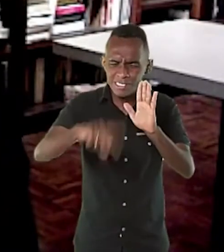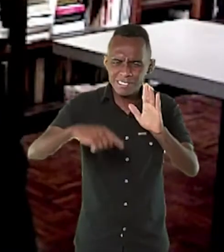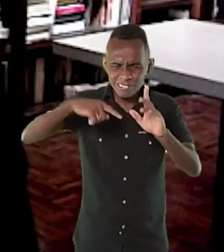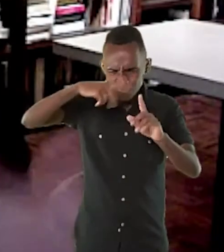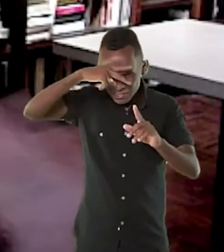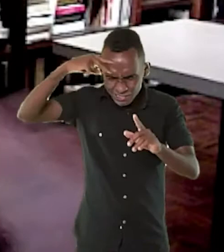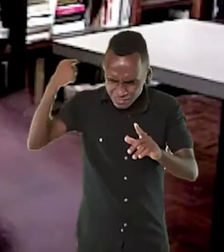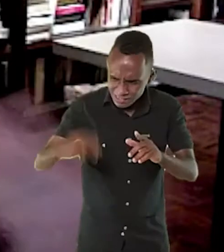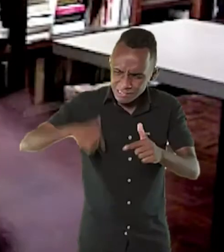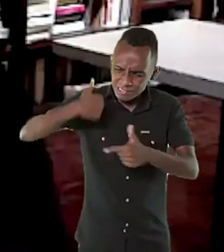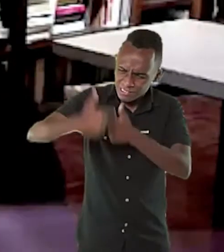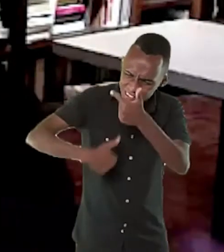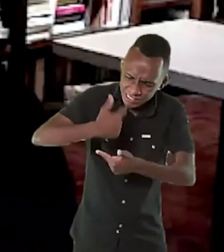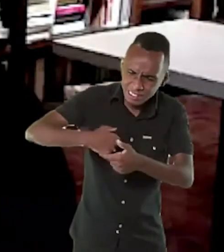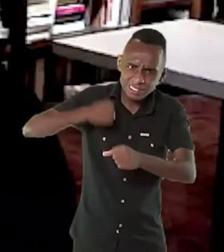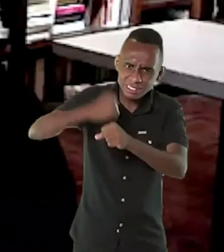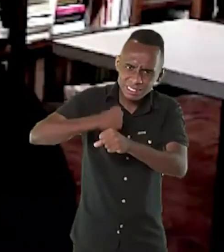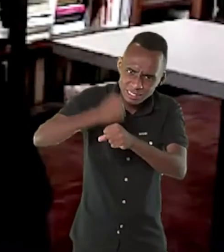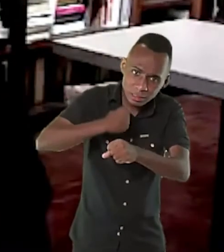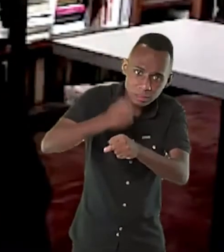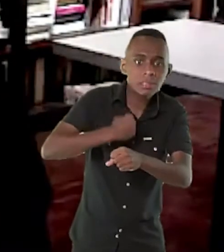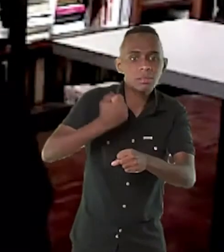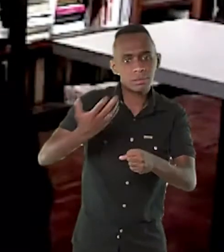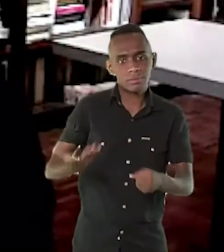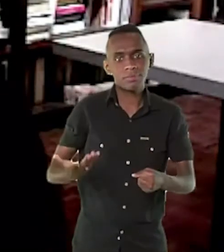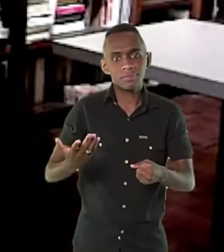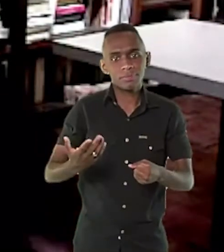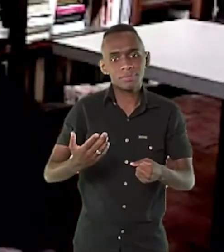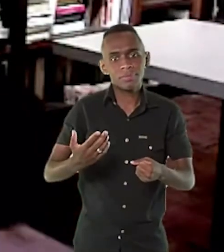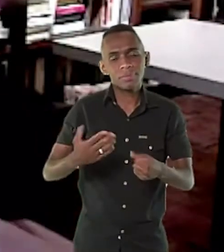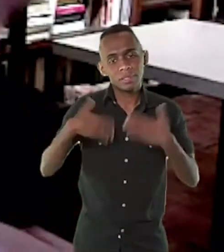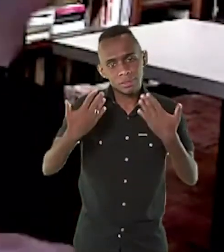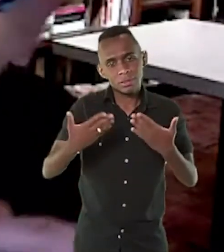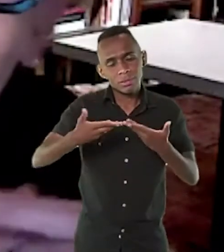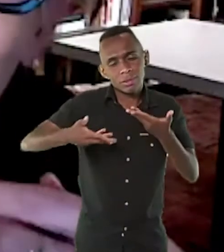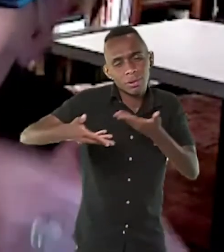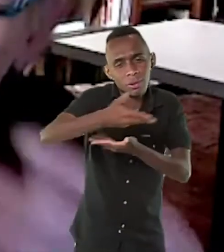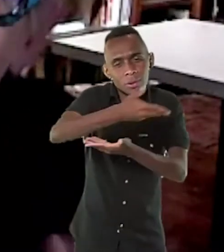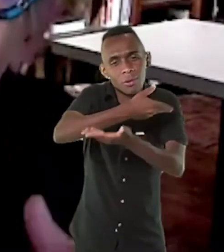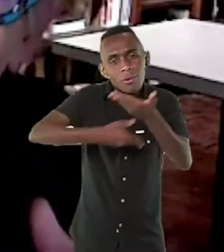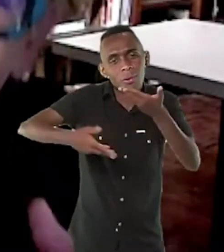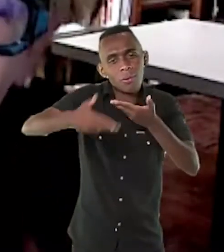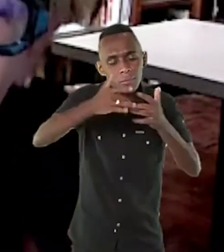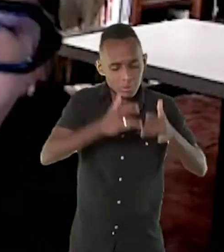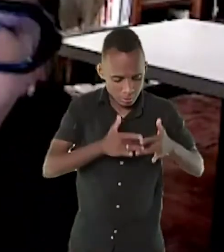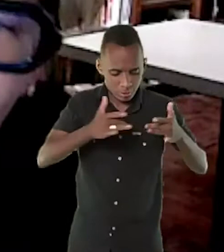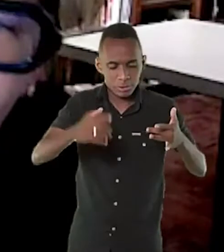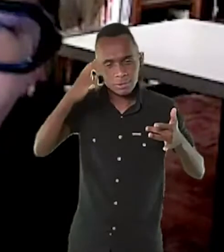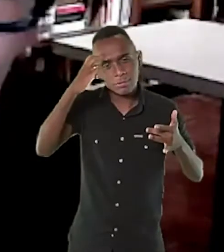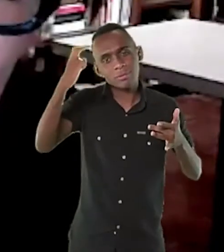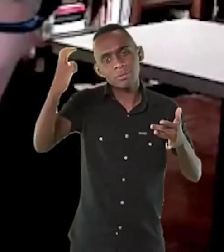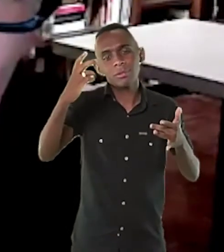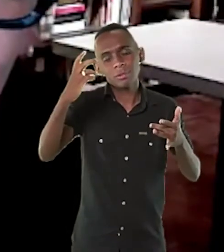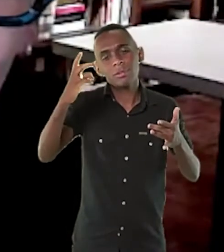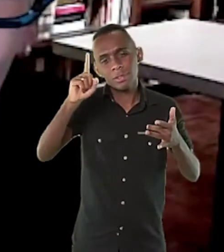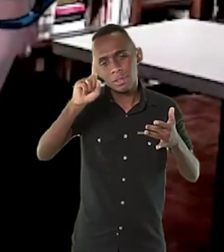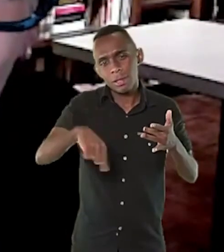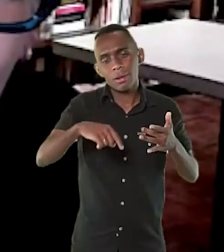labuta, que só a generosidade intelectual pode explicar.